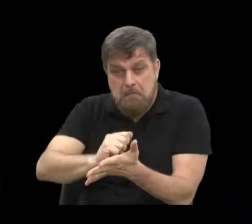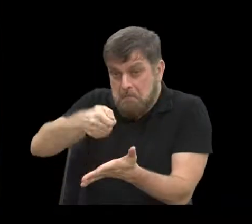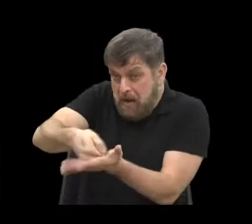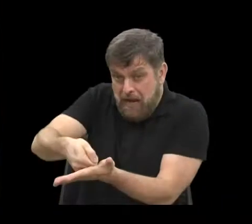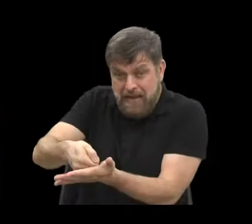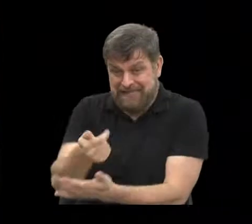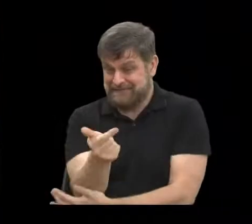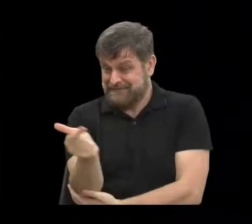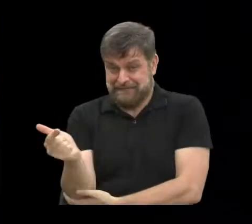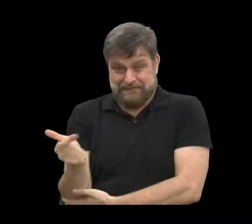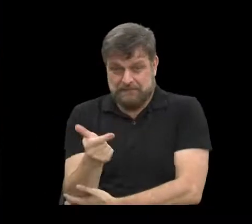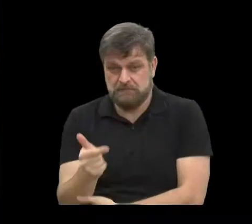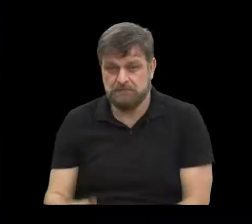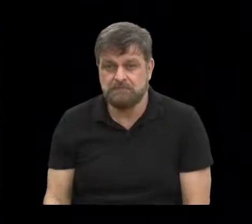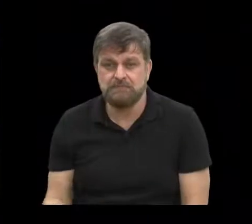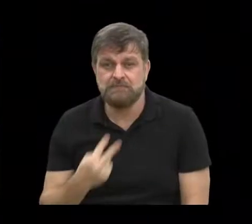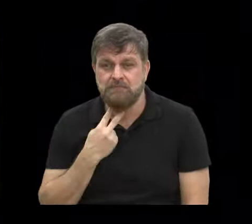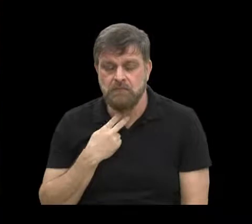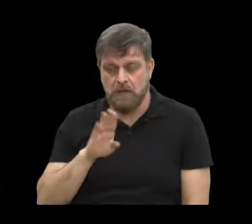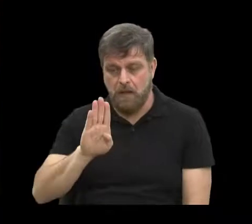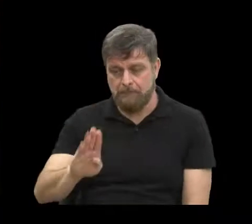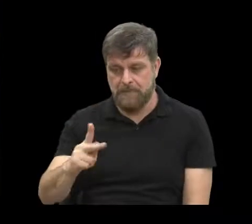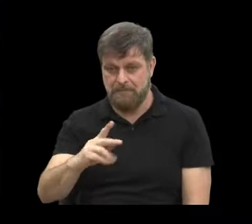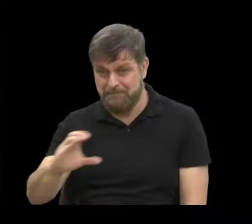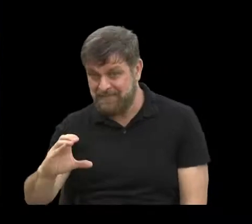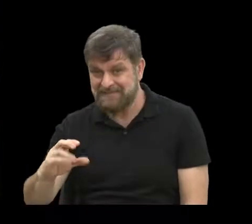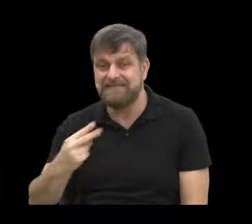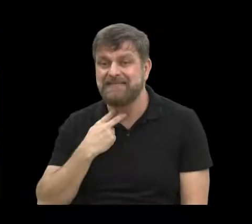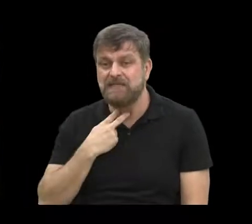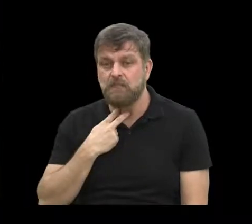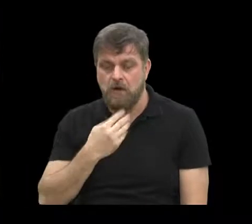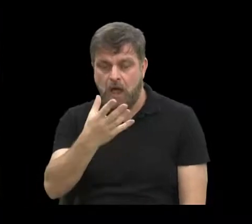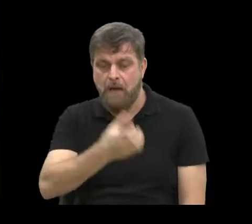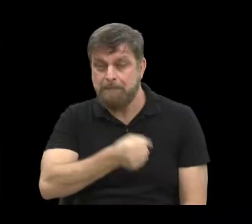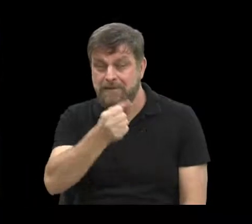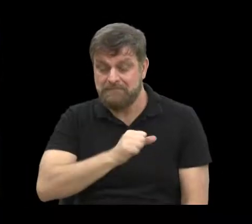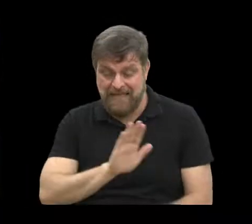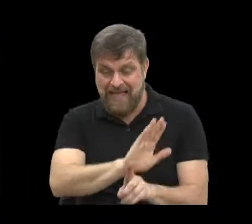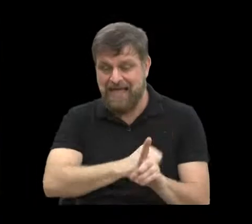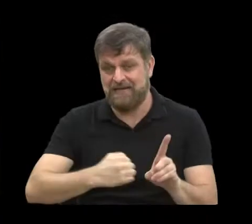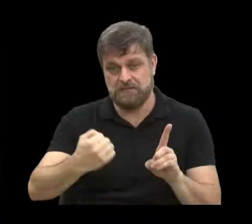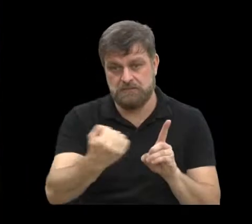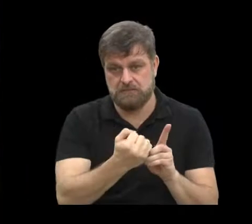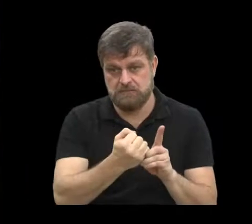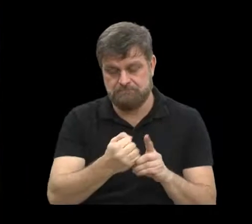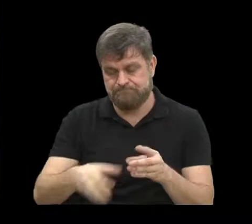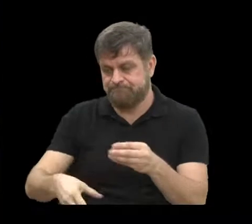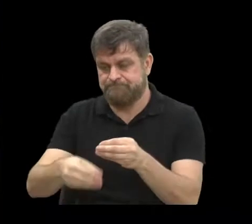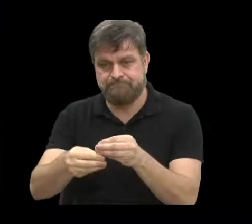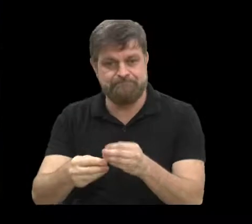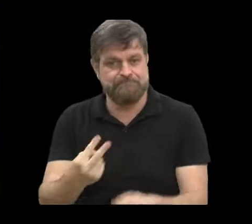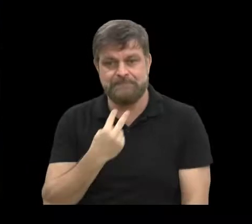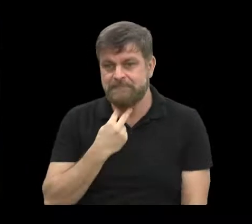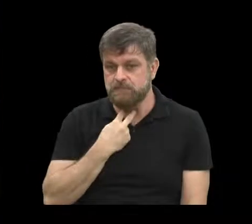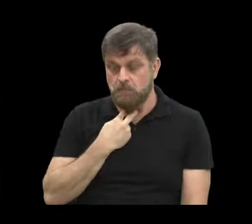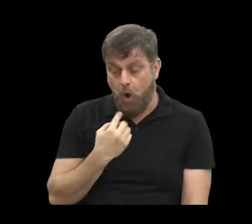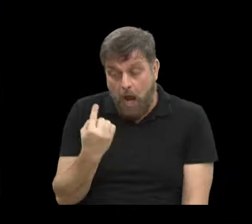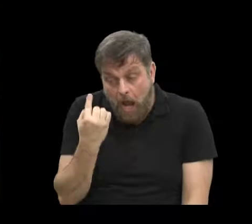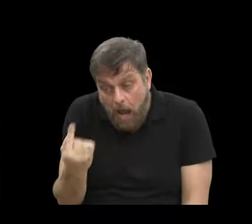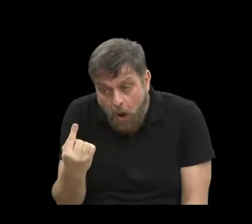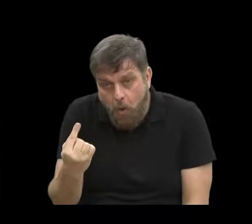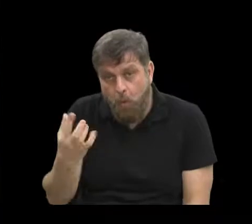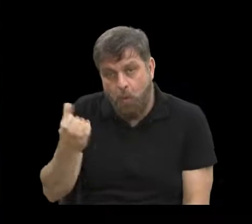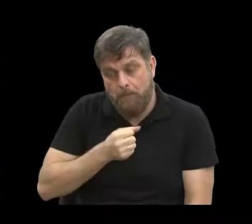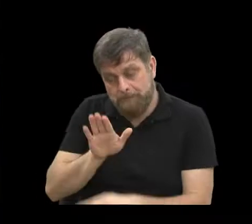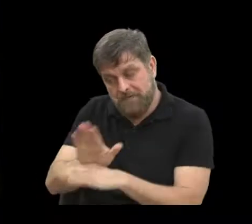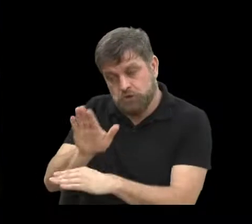BNPC com nenhum outro tipo de benefício da Seguridade Social ou de outro regime,